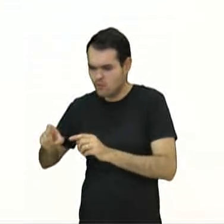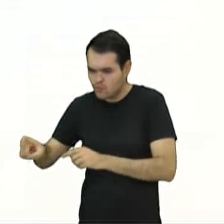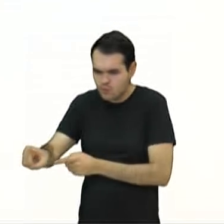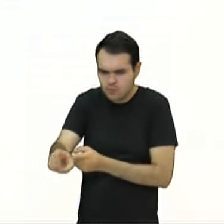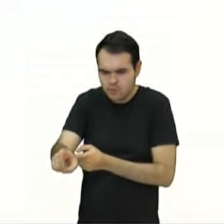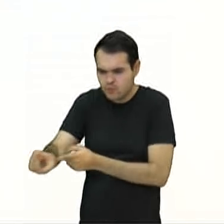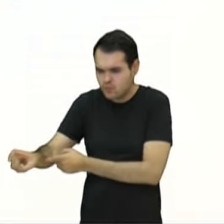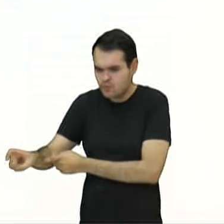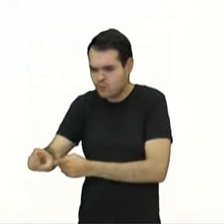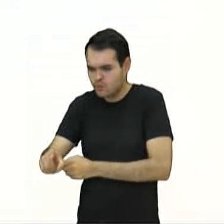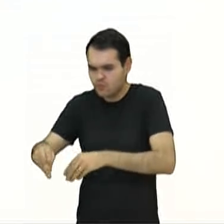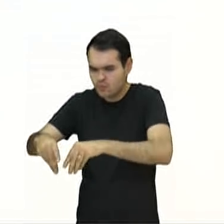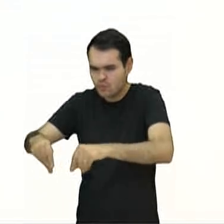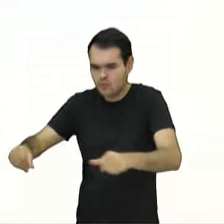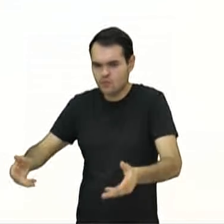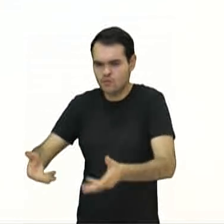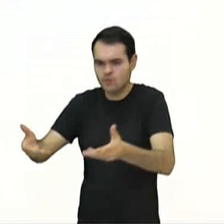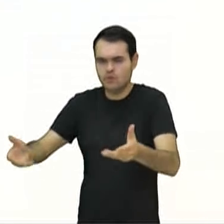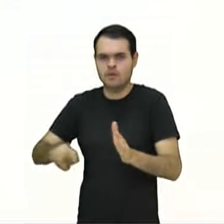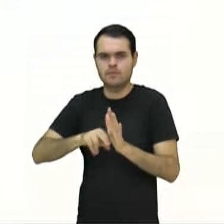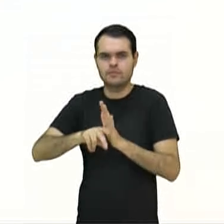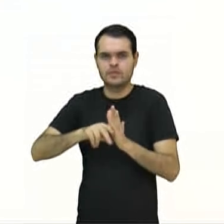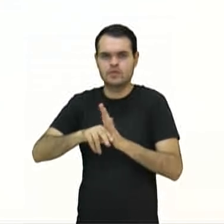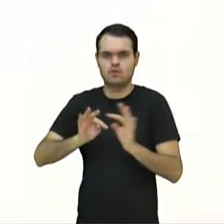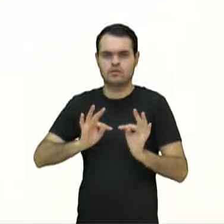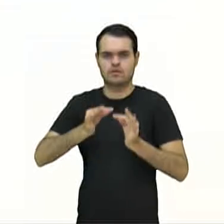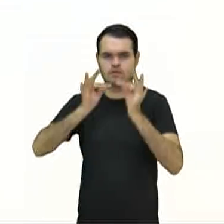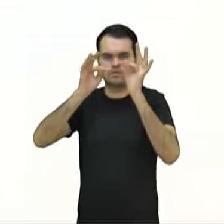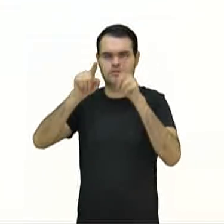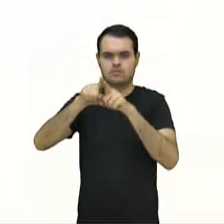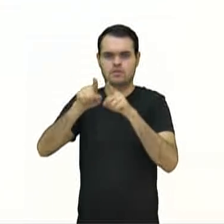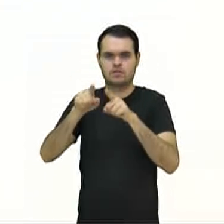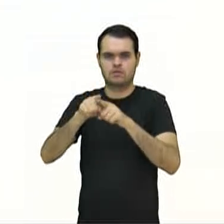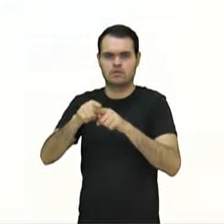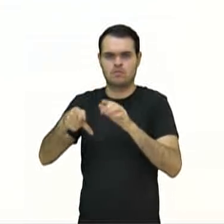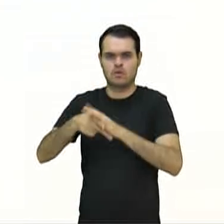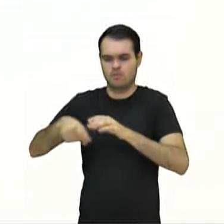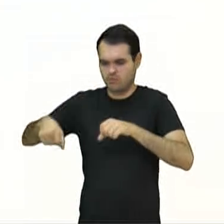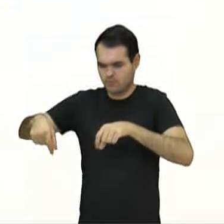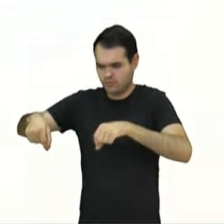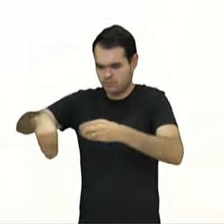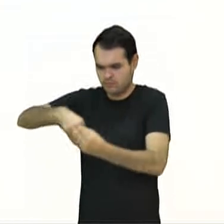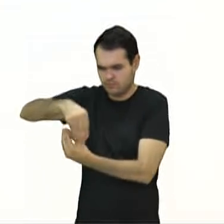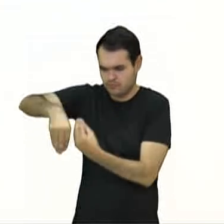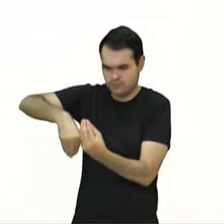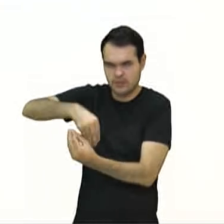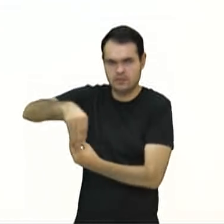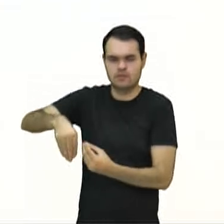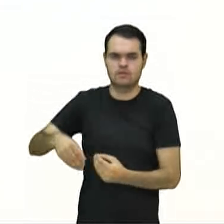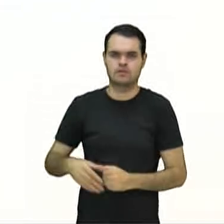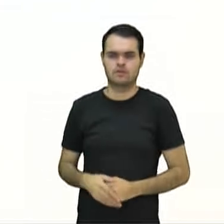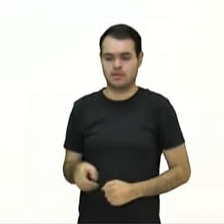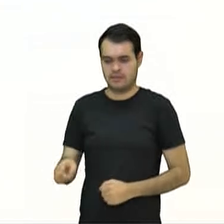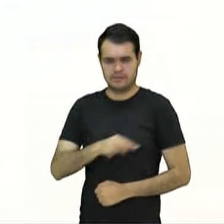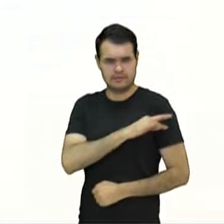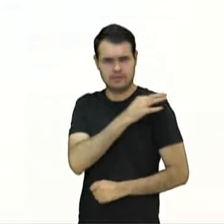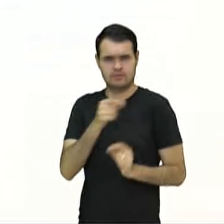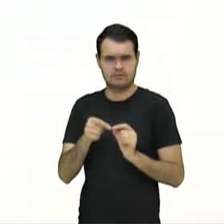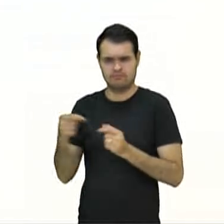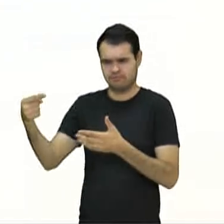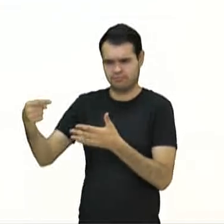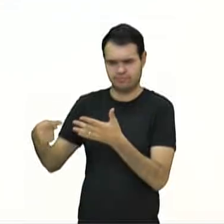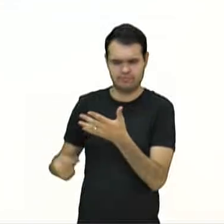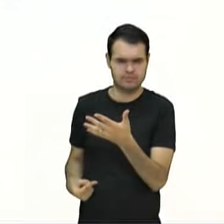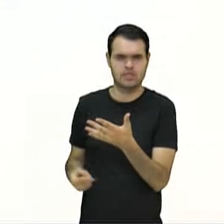inférteis, maior uso da biotecnologia e a produção também de sementes híbridas. Essas técnicas possibilitaram